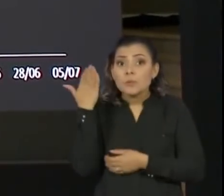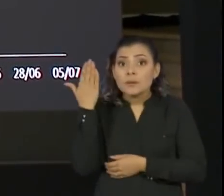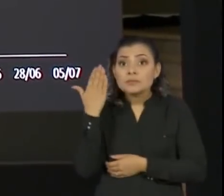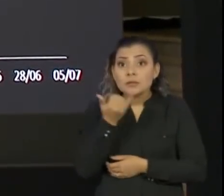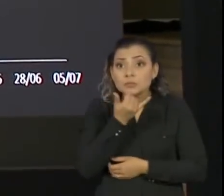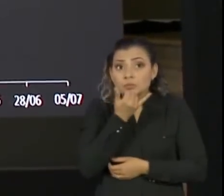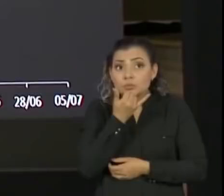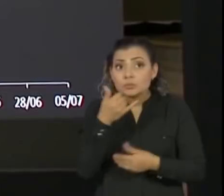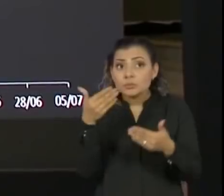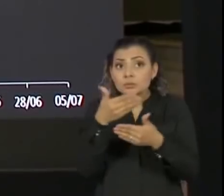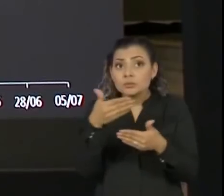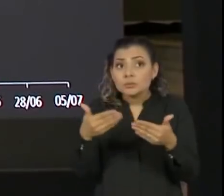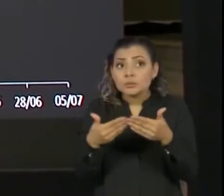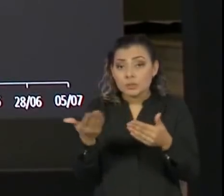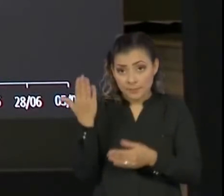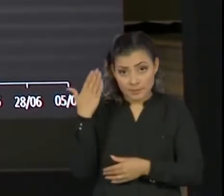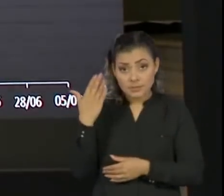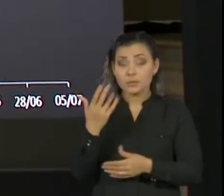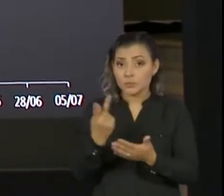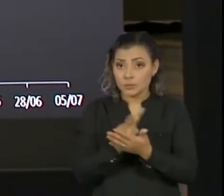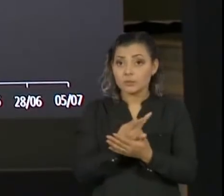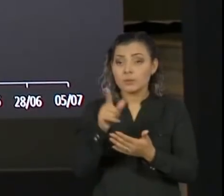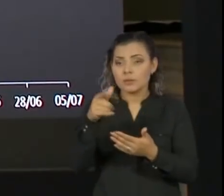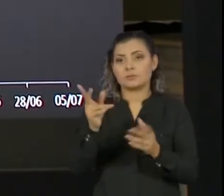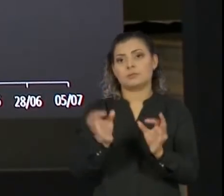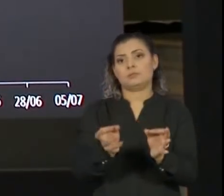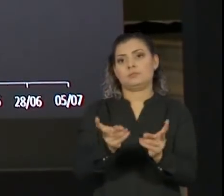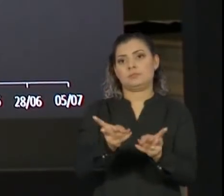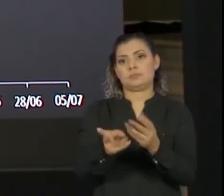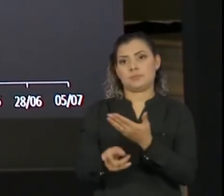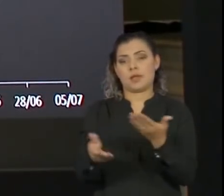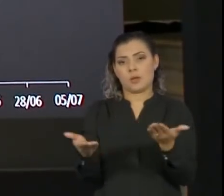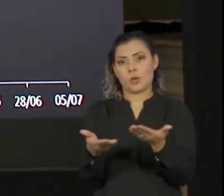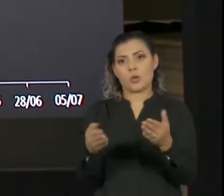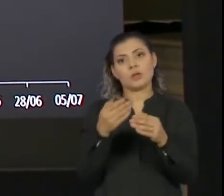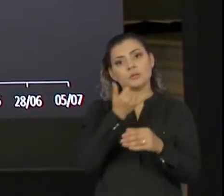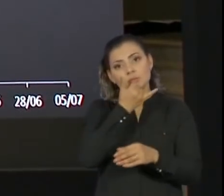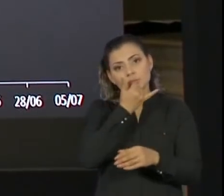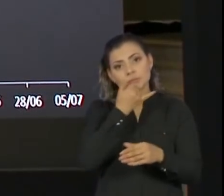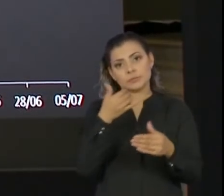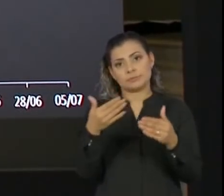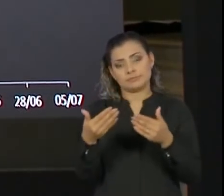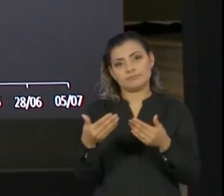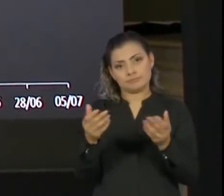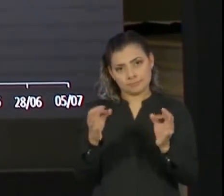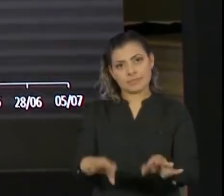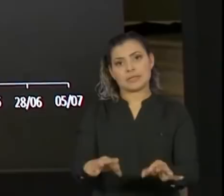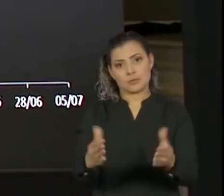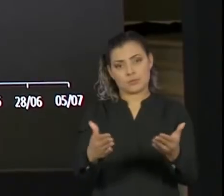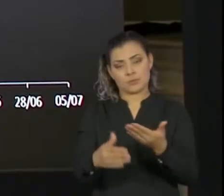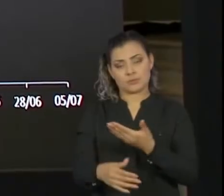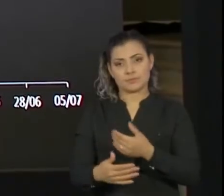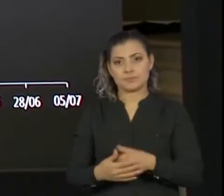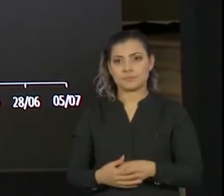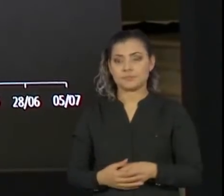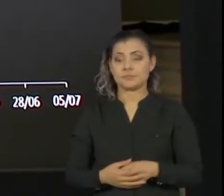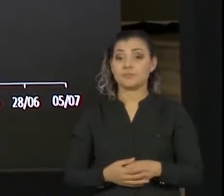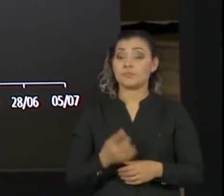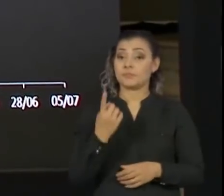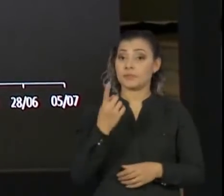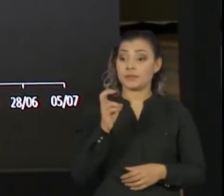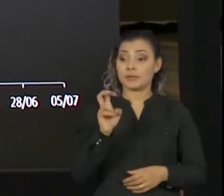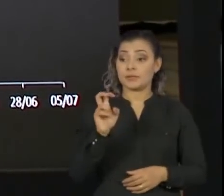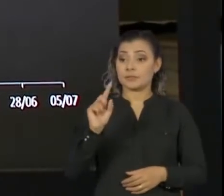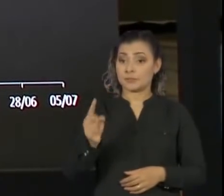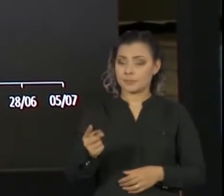Carlos se referiu antes. Essa é a página que o Vignoli estava falando. Perfeito. Agora. Desculpem. Perfeito. Então, 15 mil